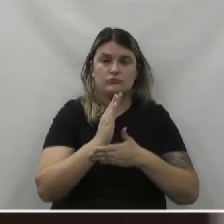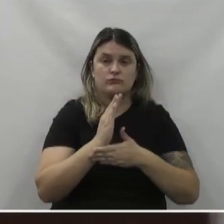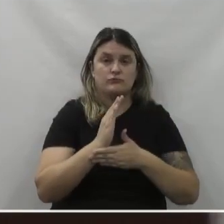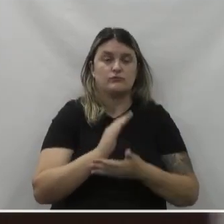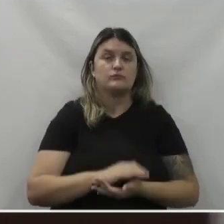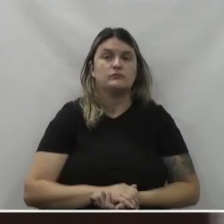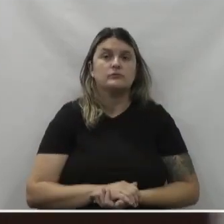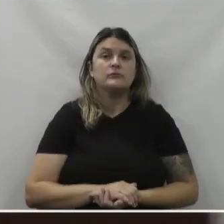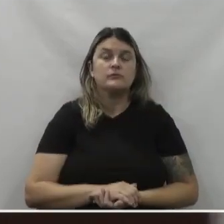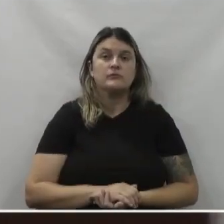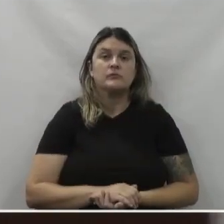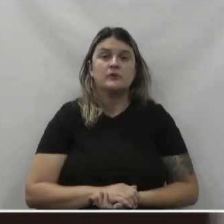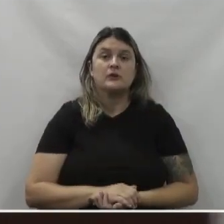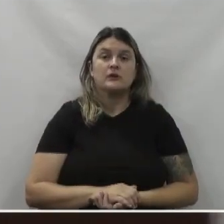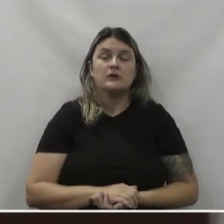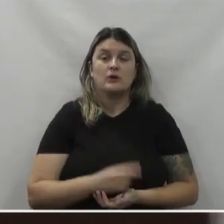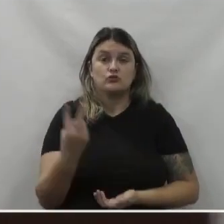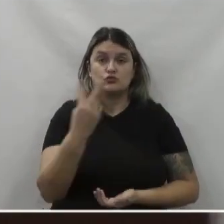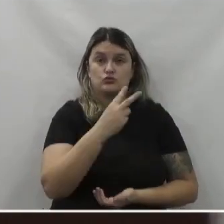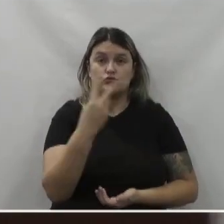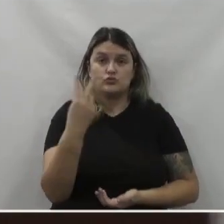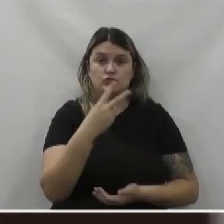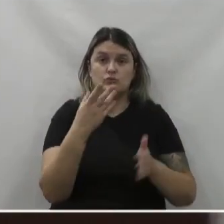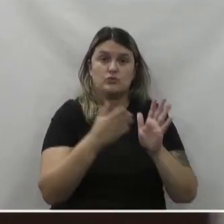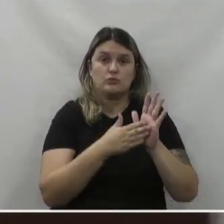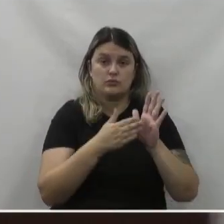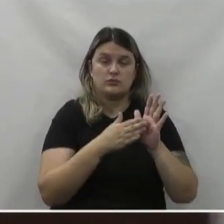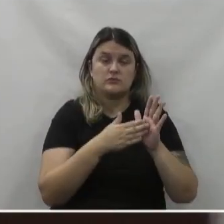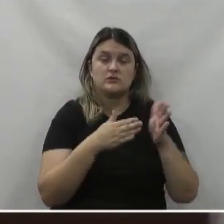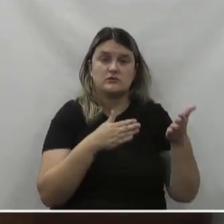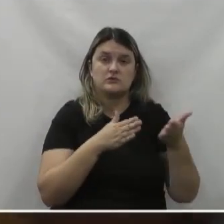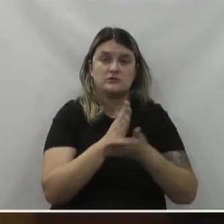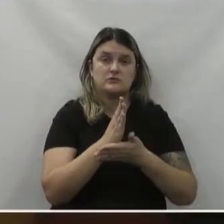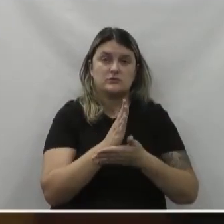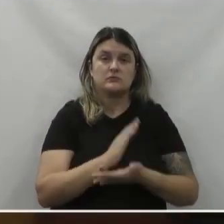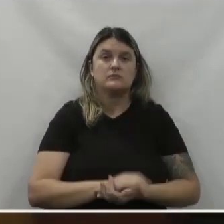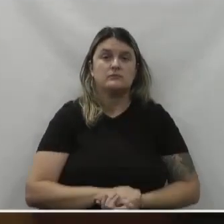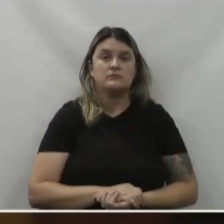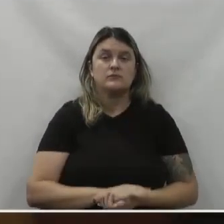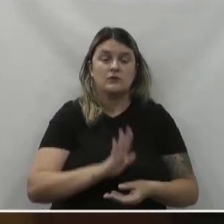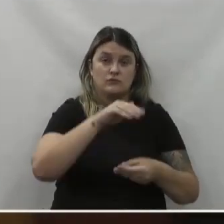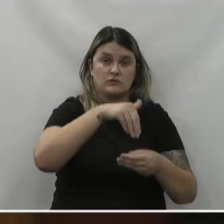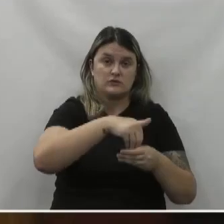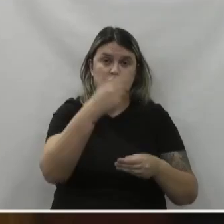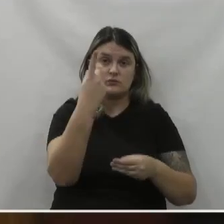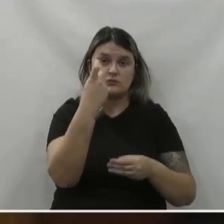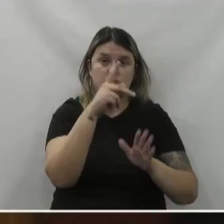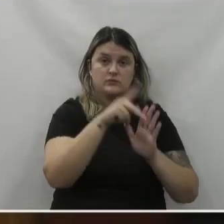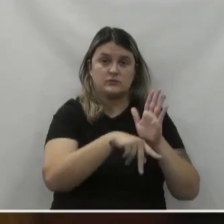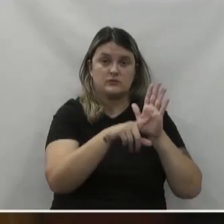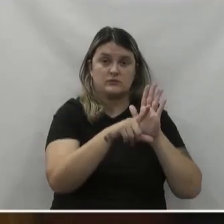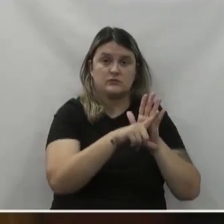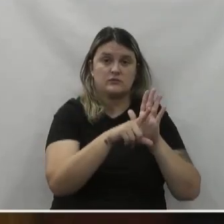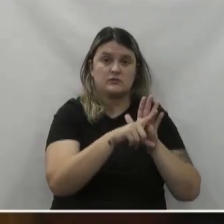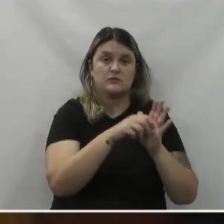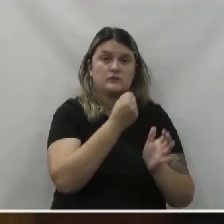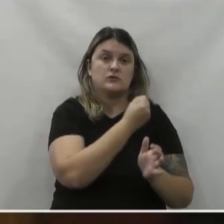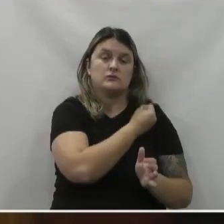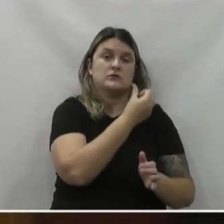Orçamento e Patrimônio, favorável ao projeto de lei ordinária número 6, 2025. Votação única do projeto de lei ordinária